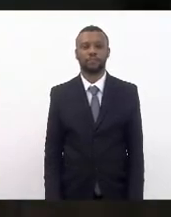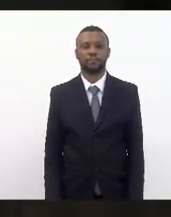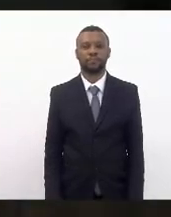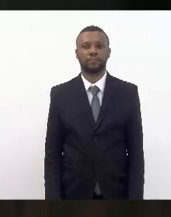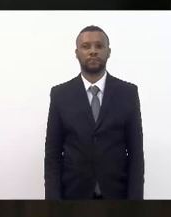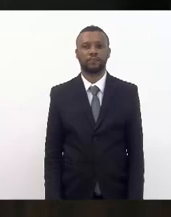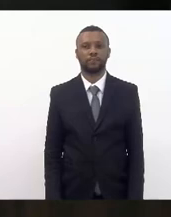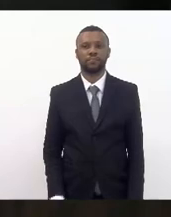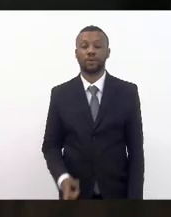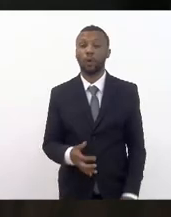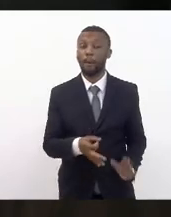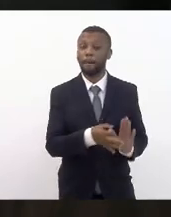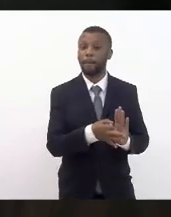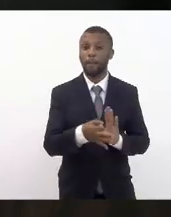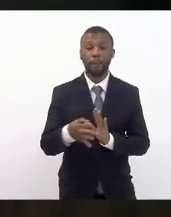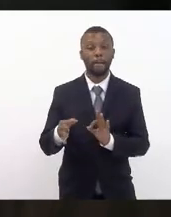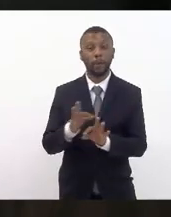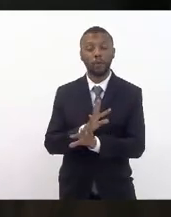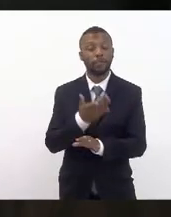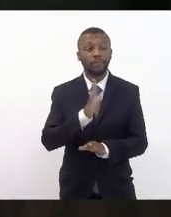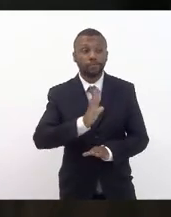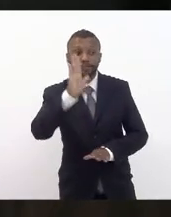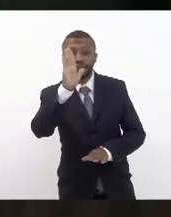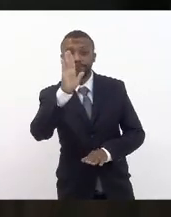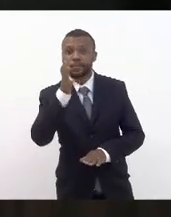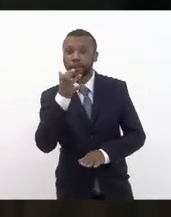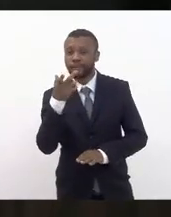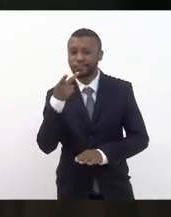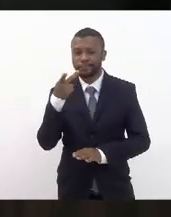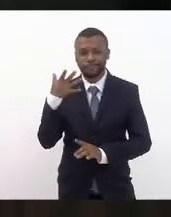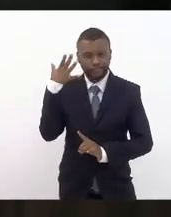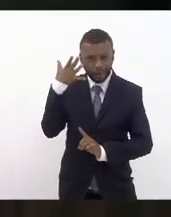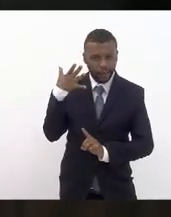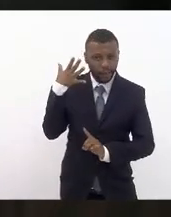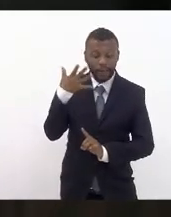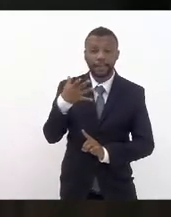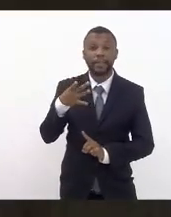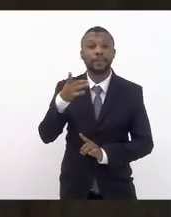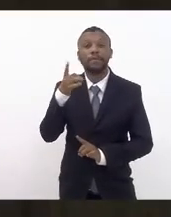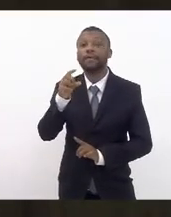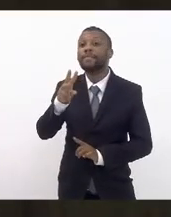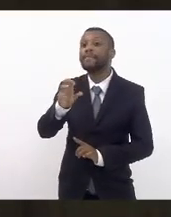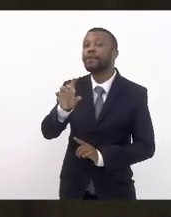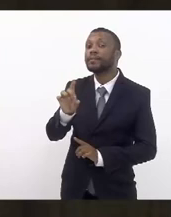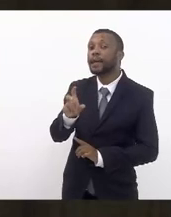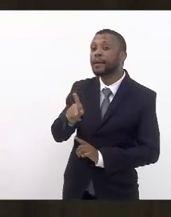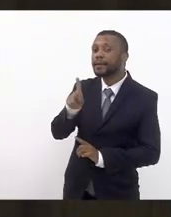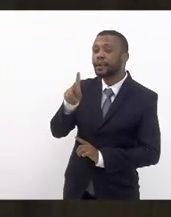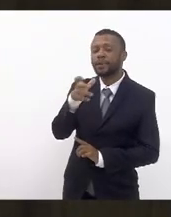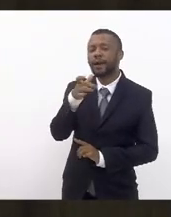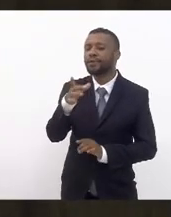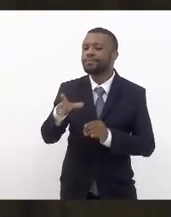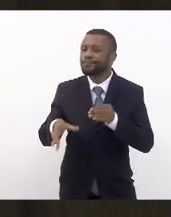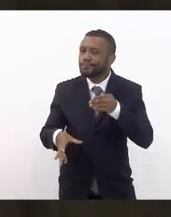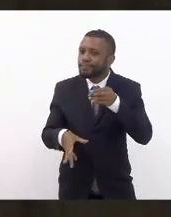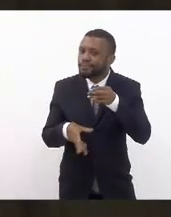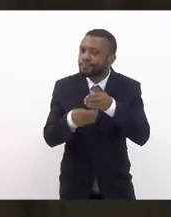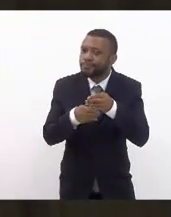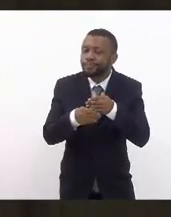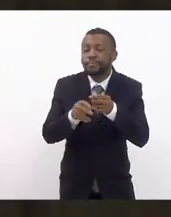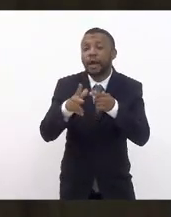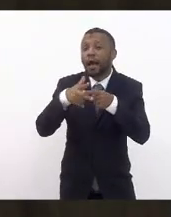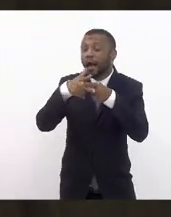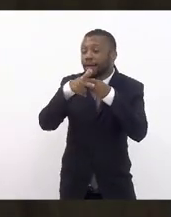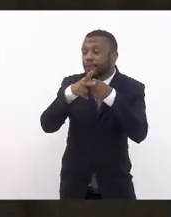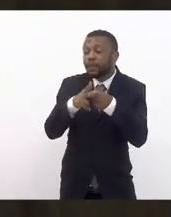Quais os pareceres emitidos? Questão de ordem, presidente. Questão de ordem, deputado Valdeir Carneiro. Só queria fazer uma pequena revisão do